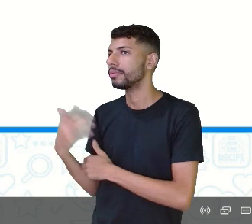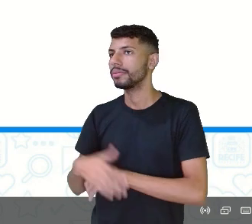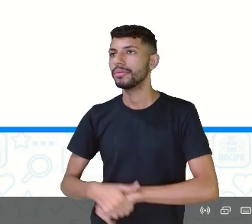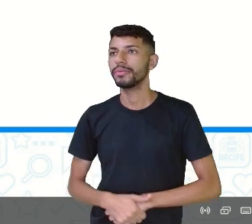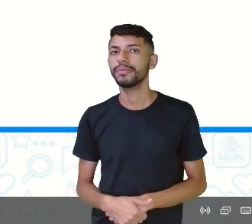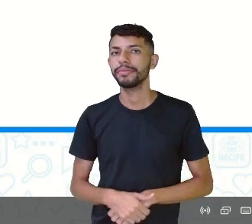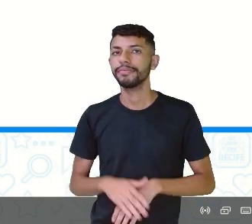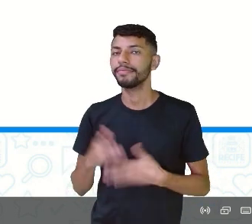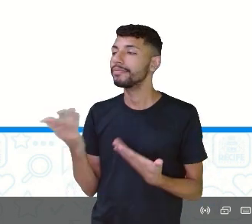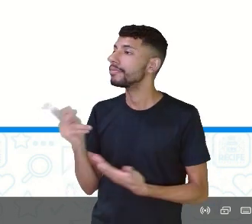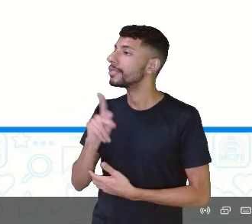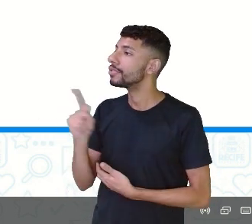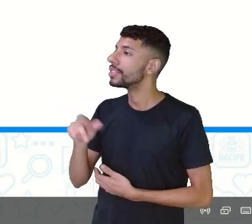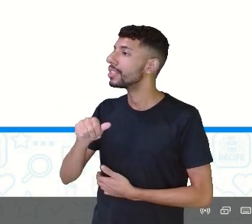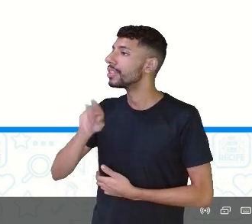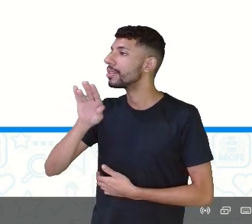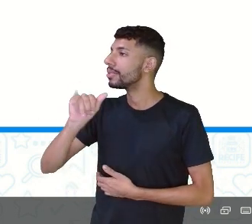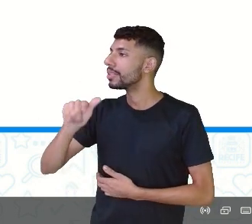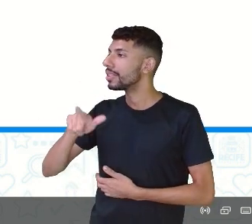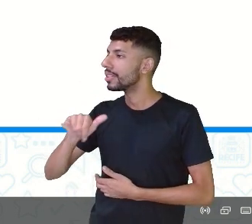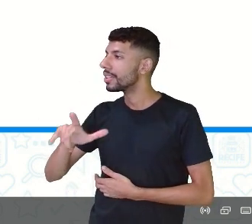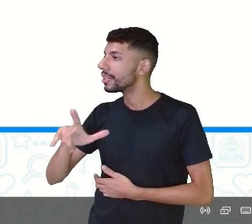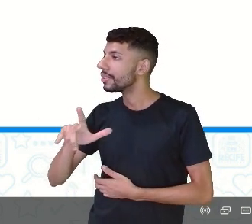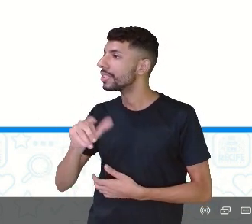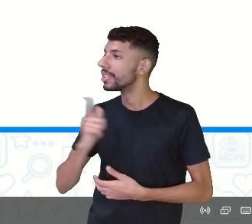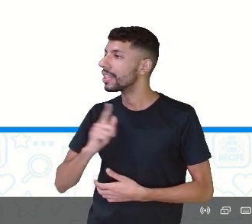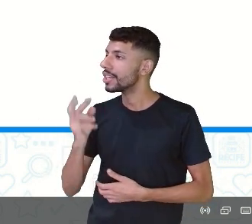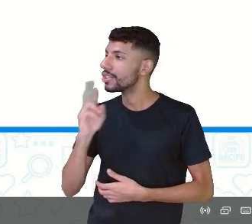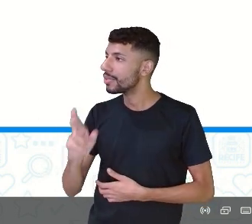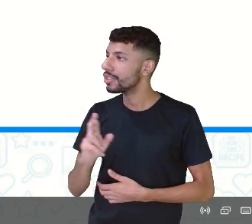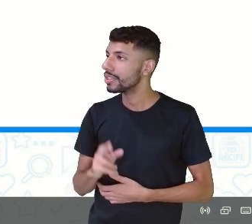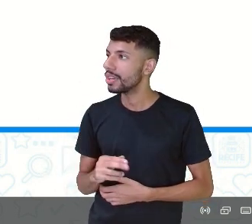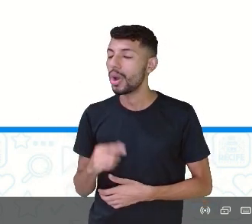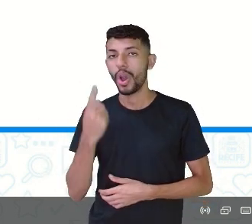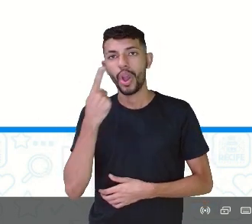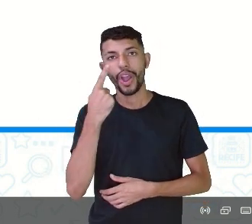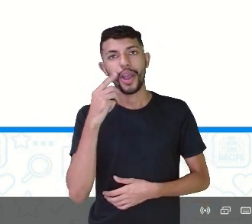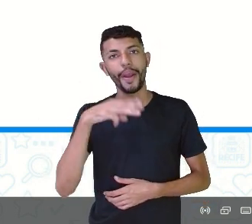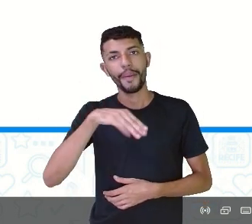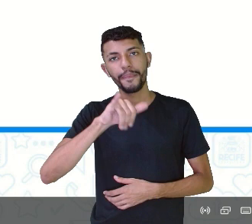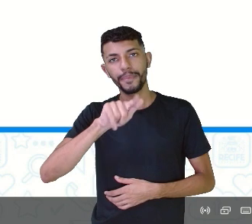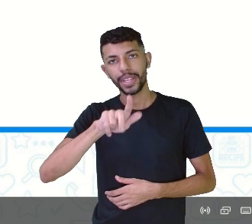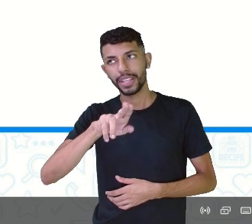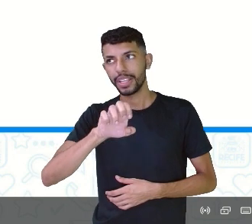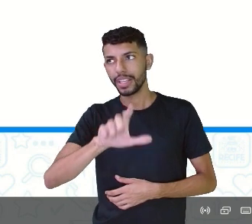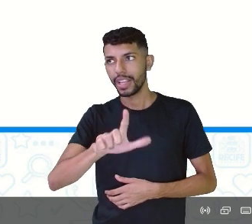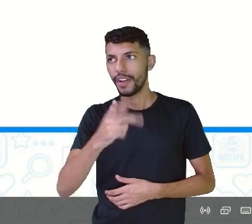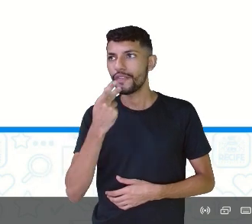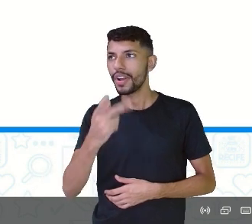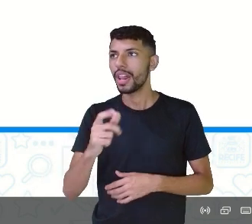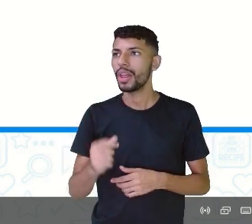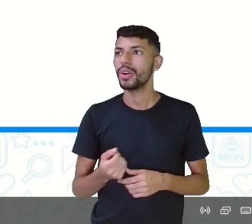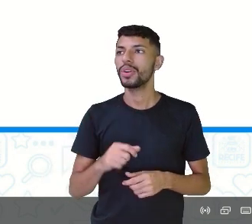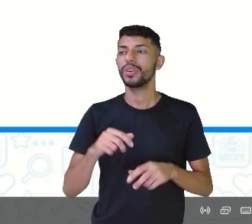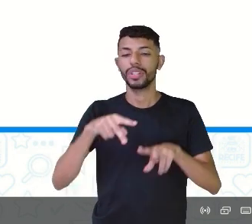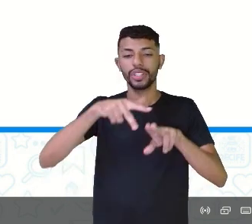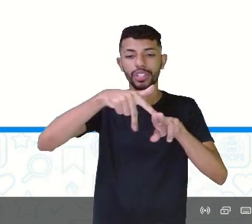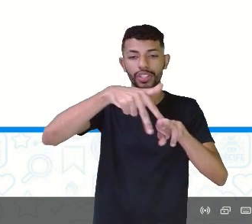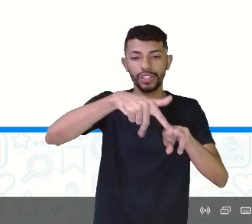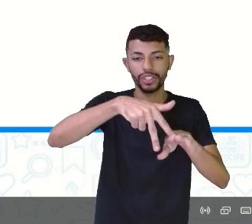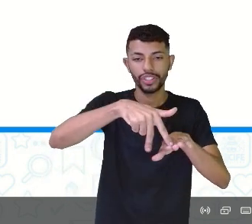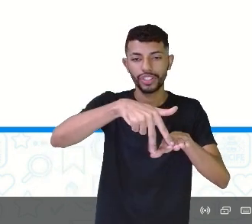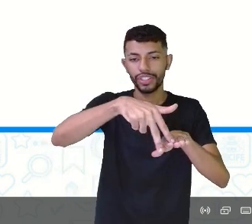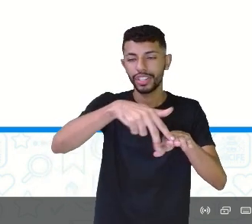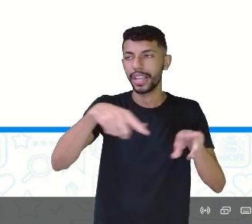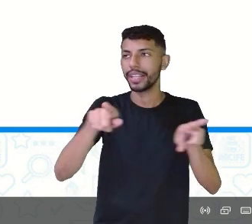E aí, professora Abigail, temos resposta? Chego. O Miguel disse skate, mas o Pedro disse skate e é Poppit,